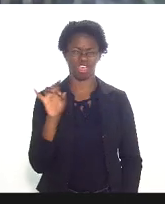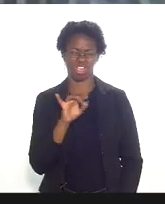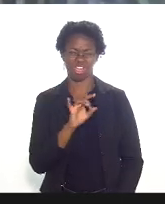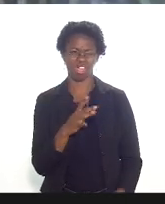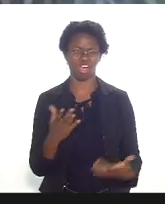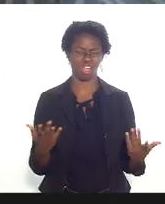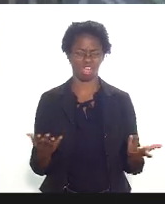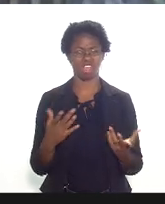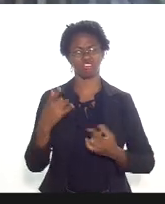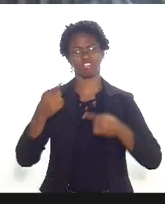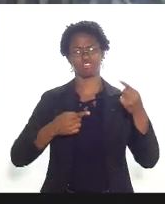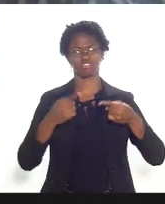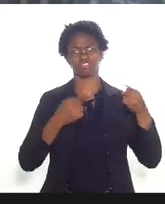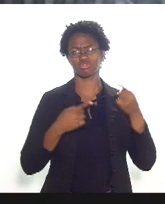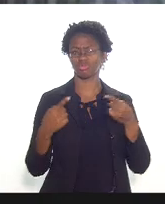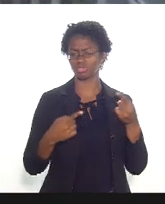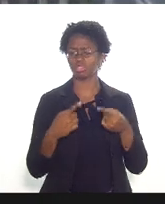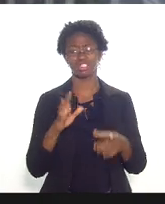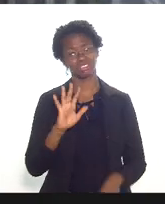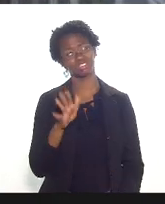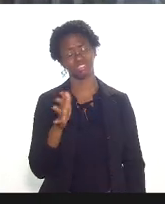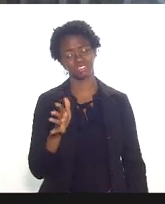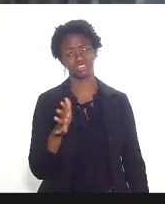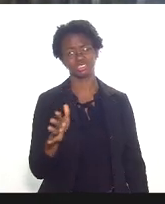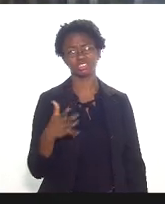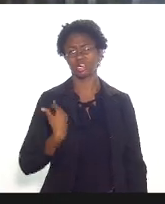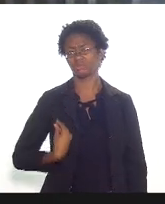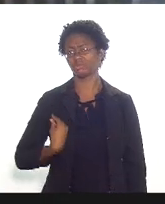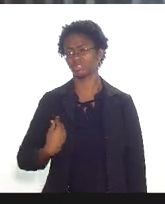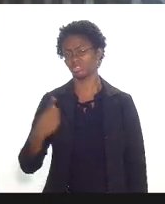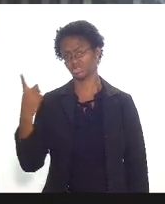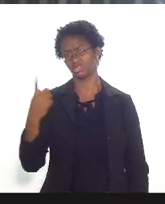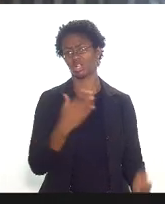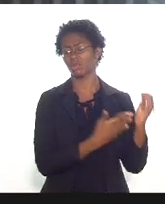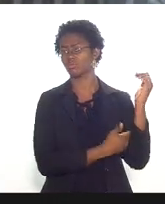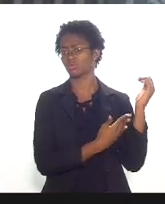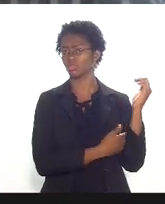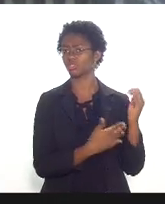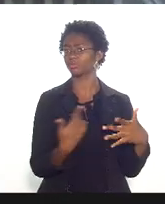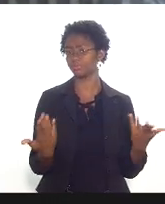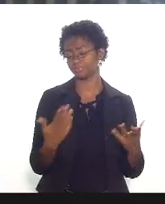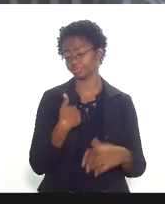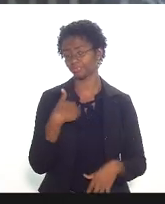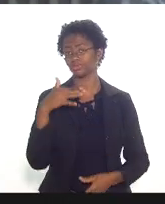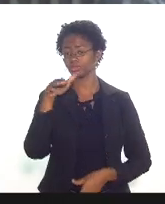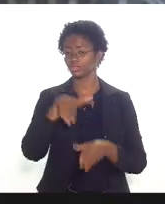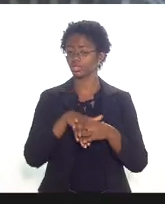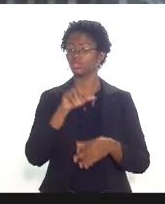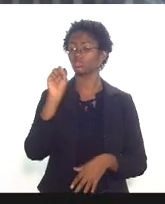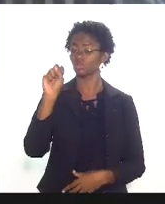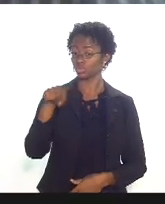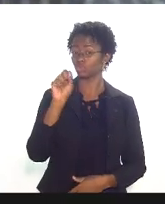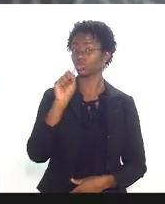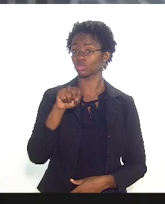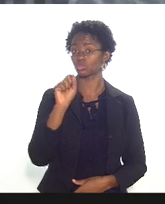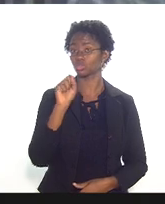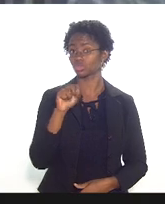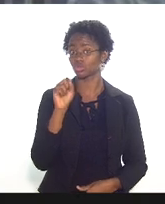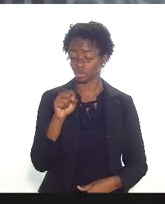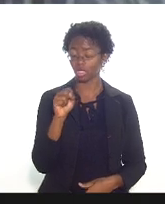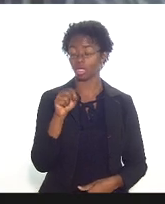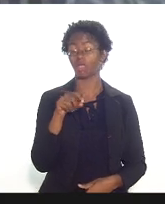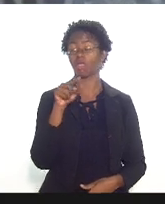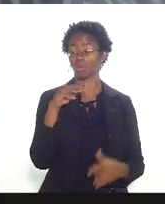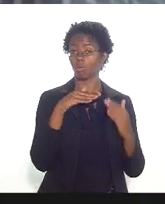os respectivos despachos pertinentes já estão no processo. De modo que eu voto sim pela